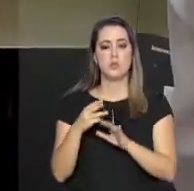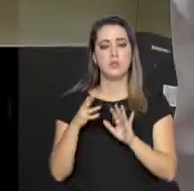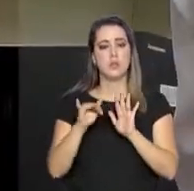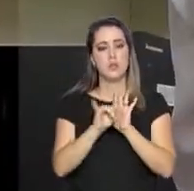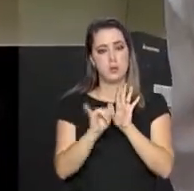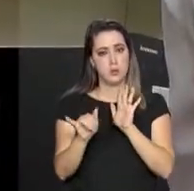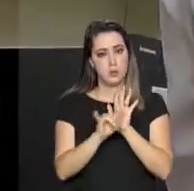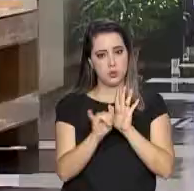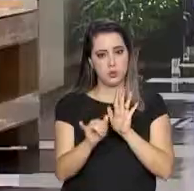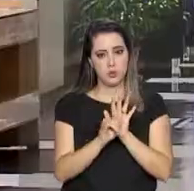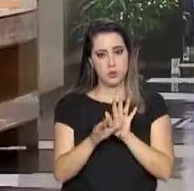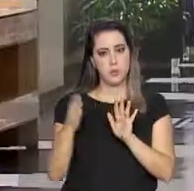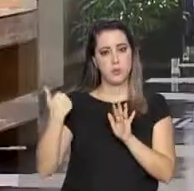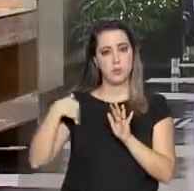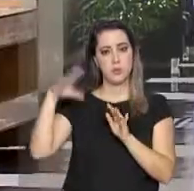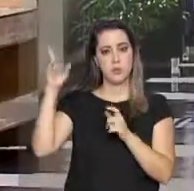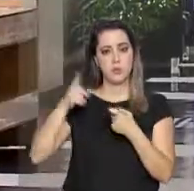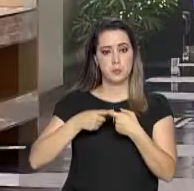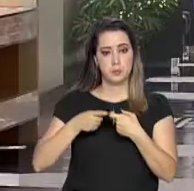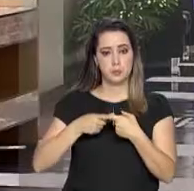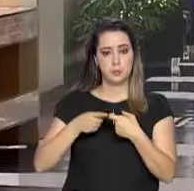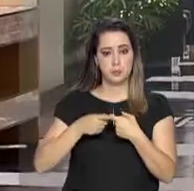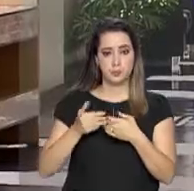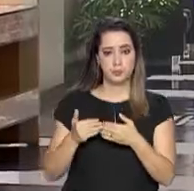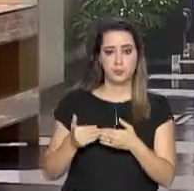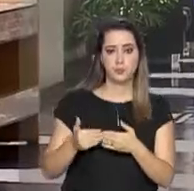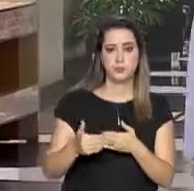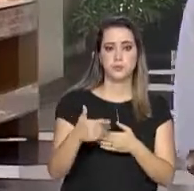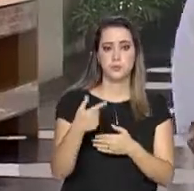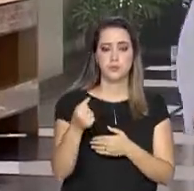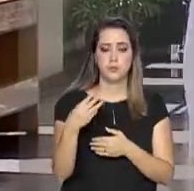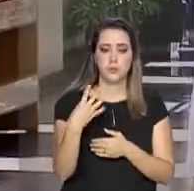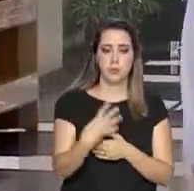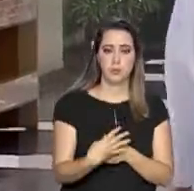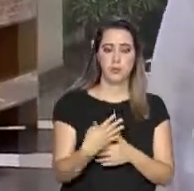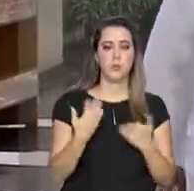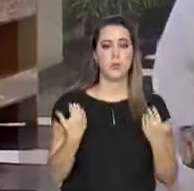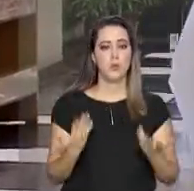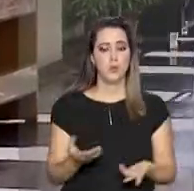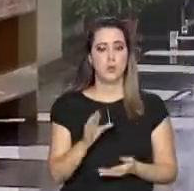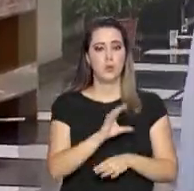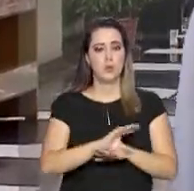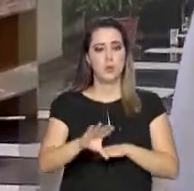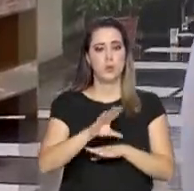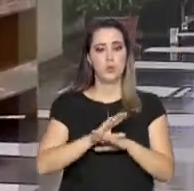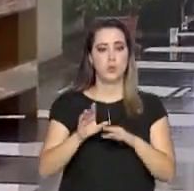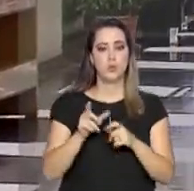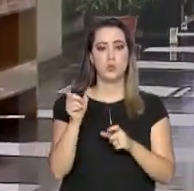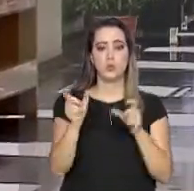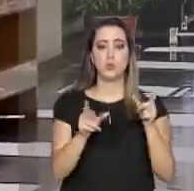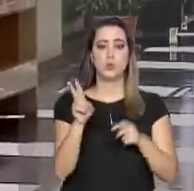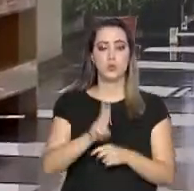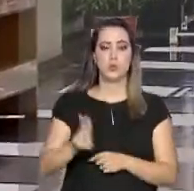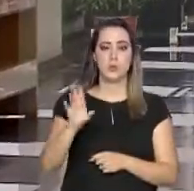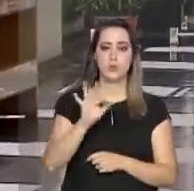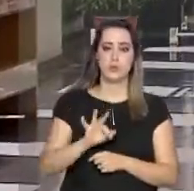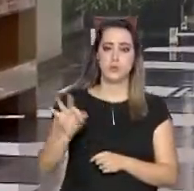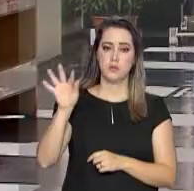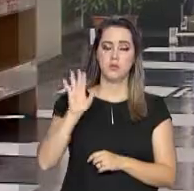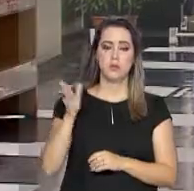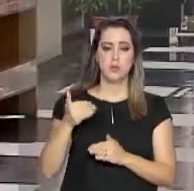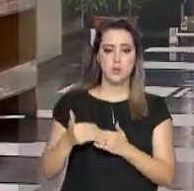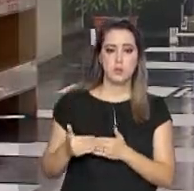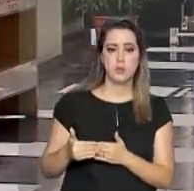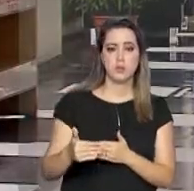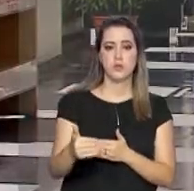edital do programa mais médicos a partir de 2014 e os custos de algumas universidades federais e já